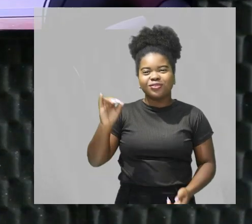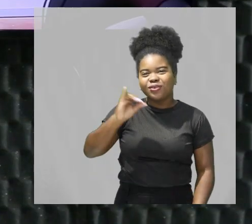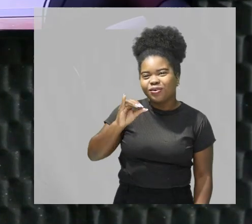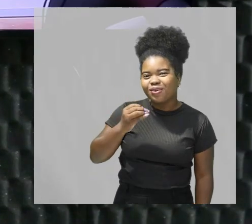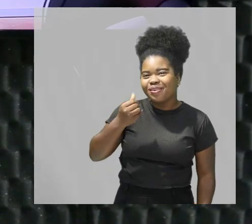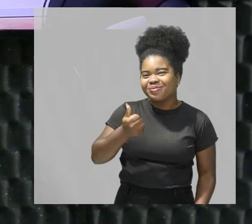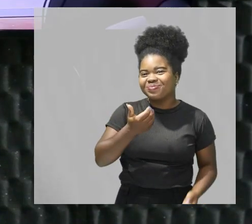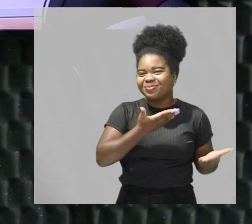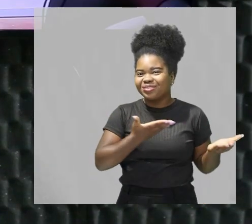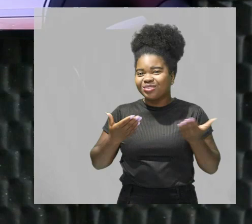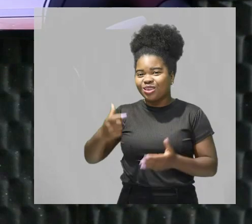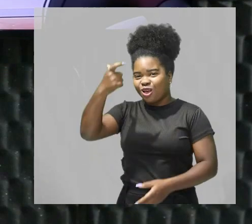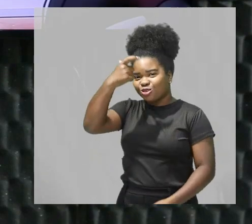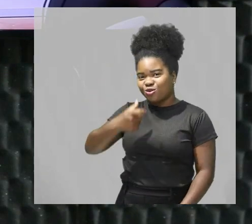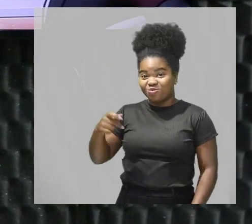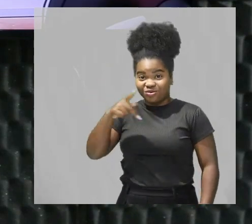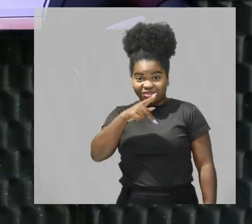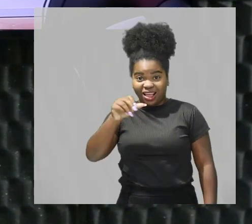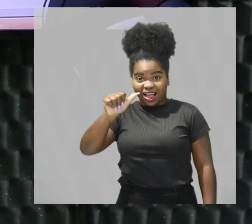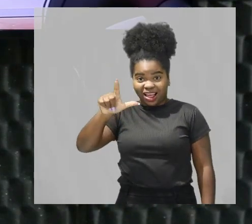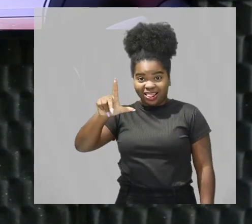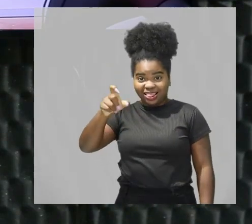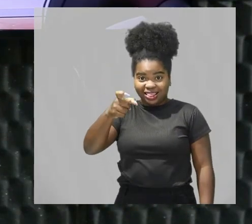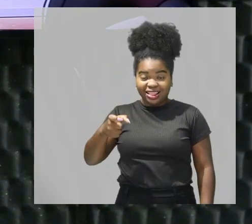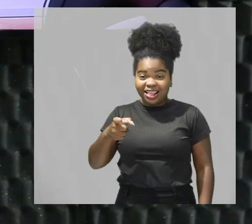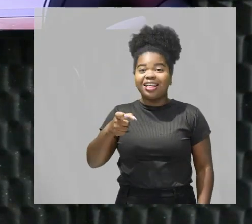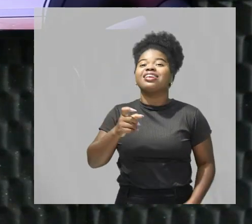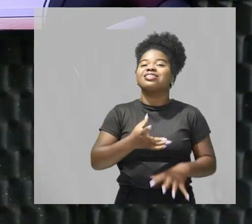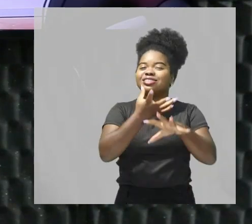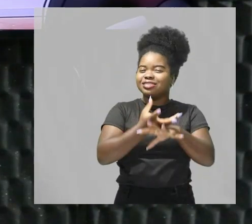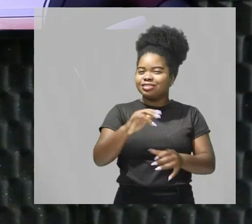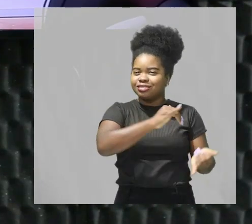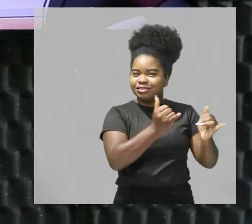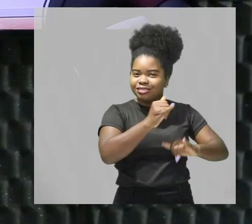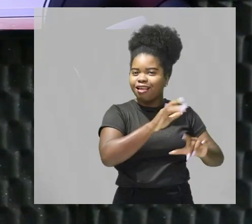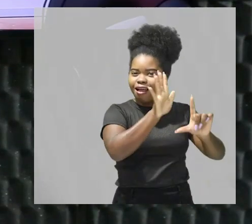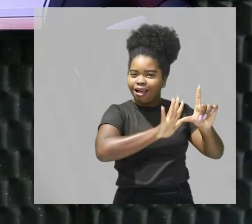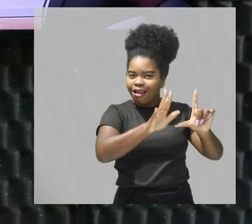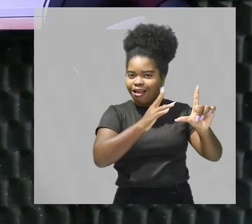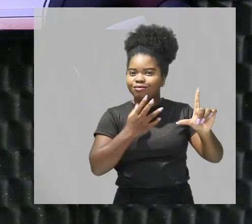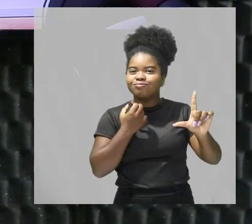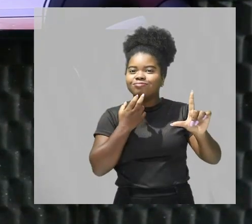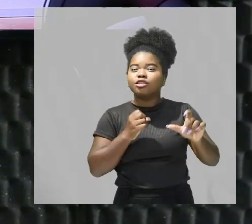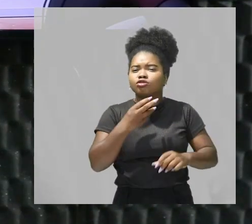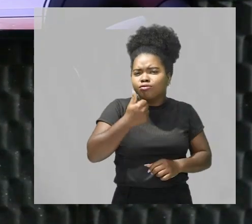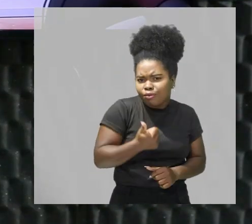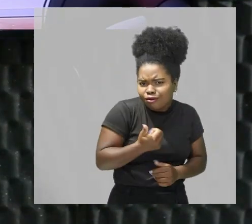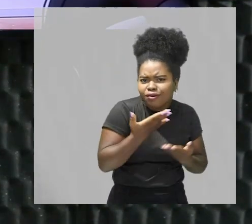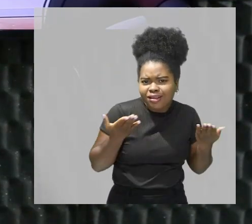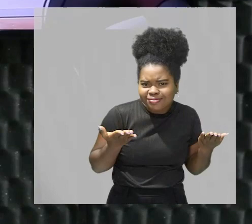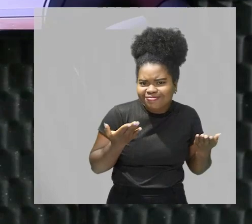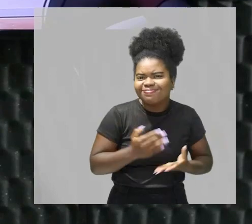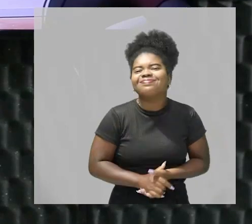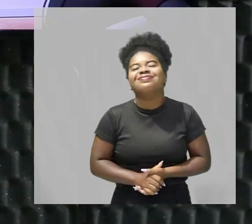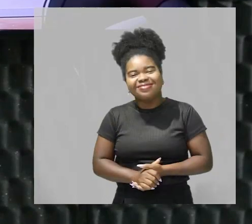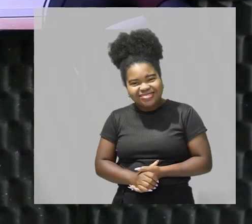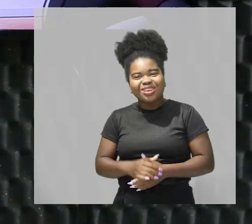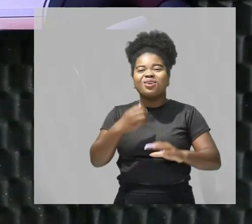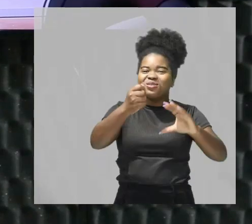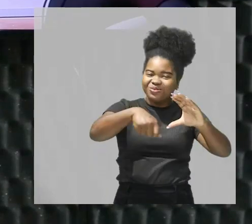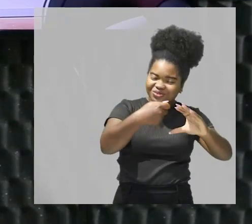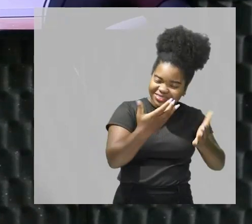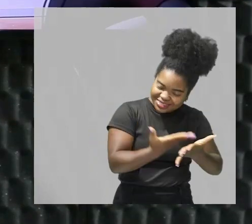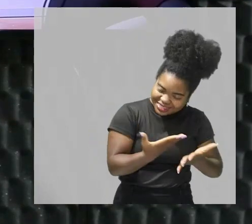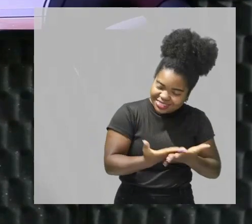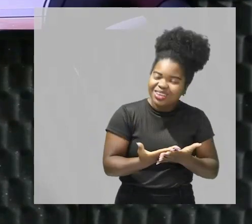Olá, turma. Sejam todos bem-vindos. Sou o professor Alex Ferreira, professor de química da plataforma Gonçalves Dias. Tudo bem, turminha? É mais um vídeo